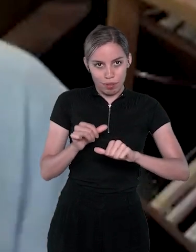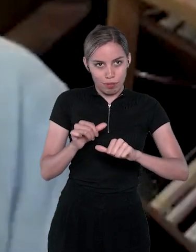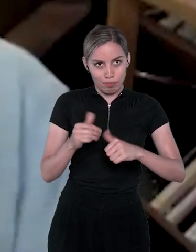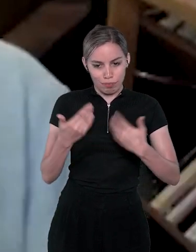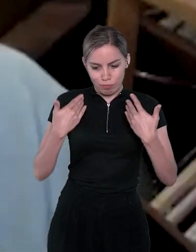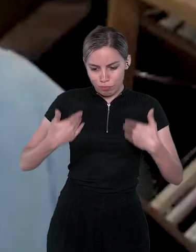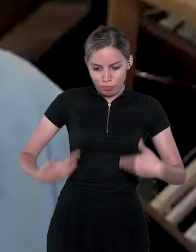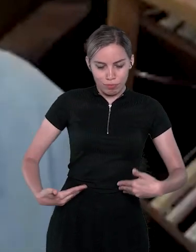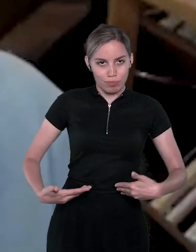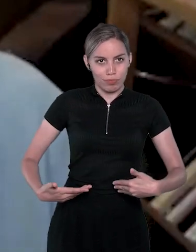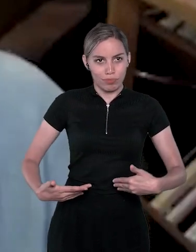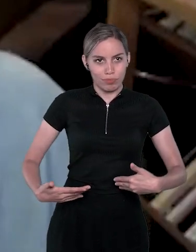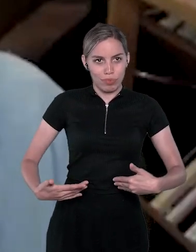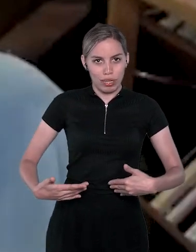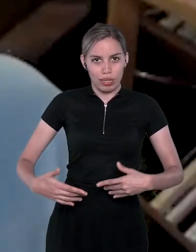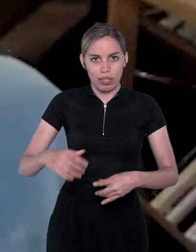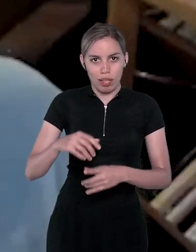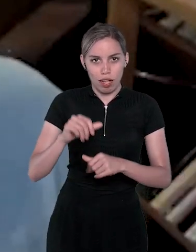realmente imerso